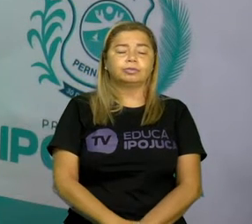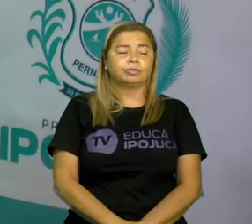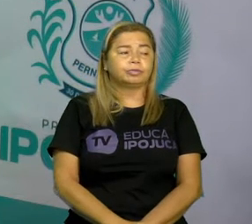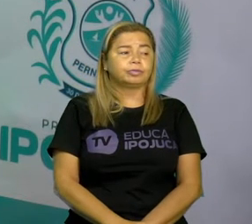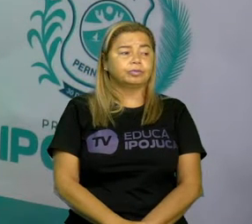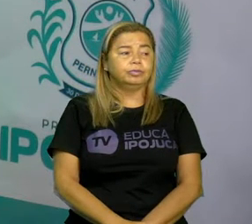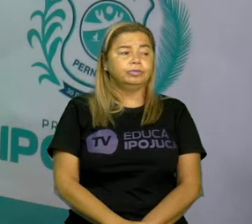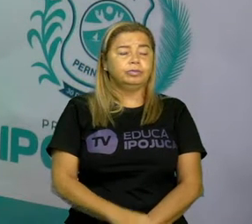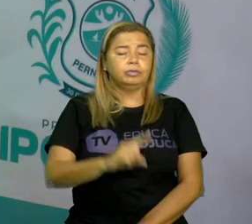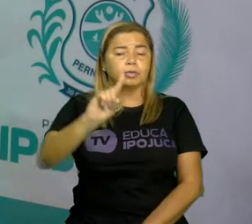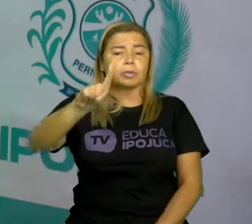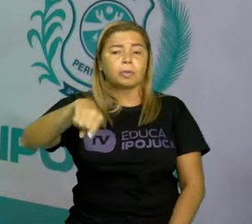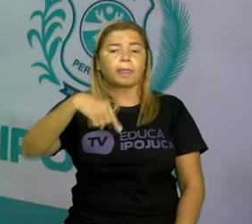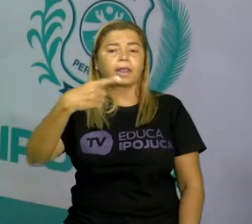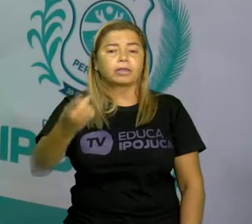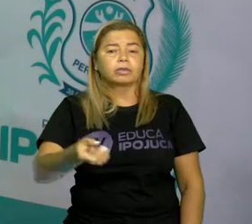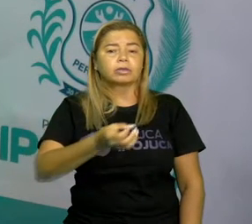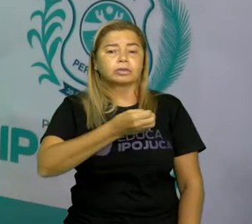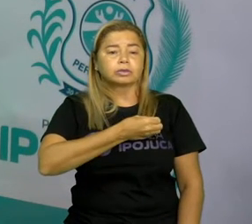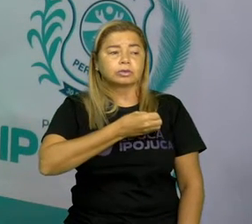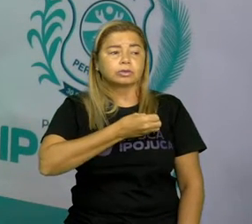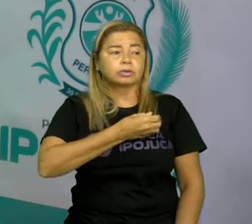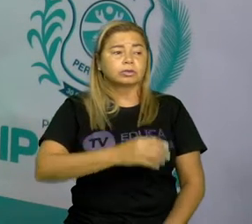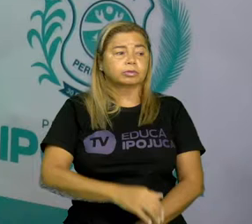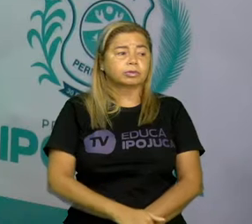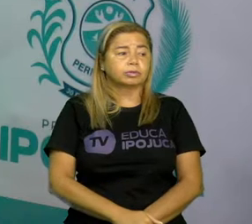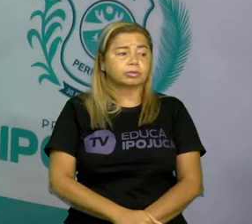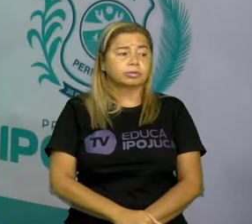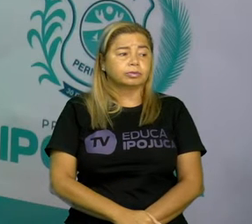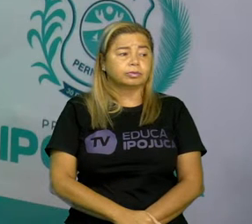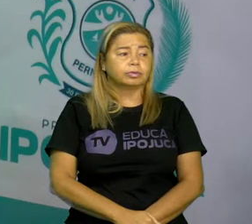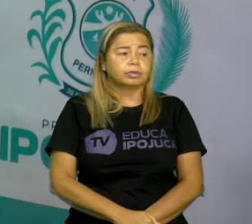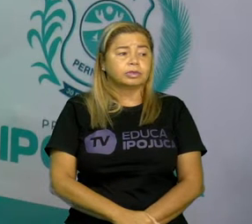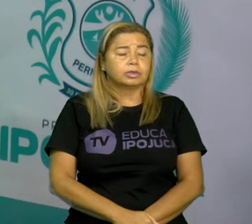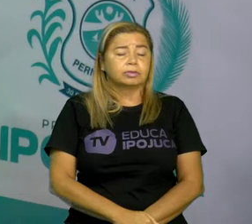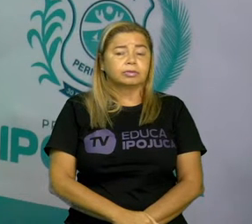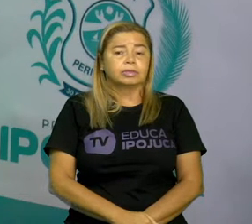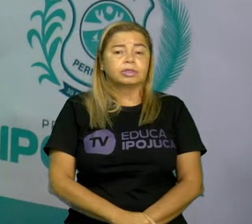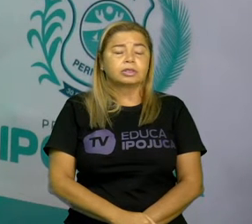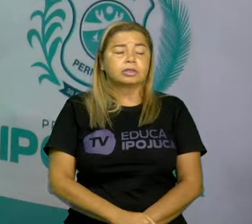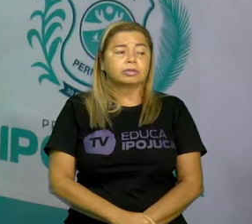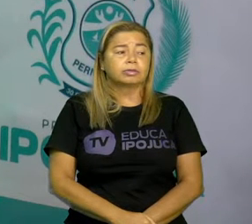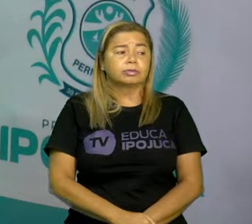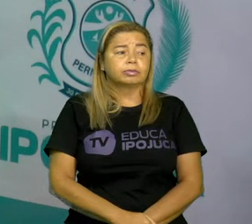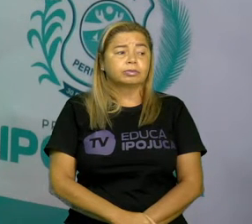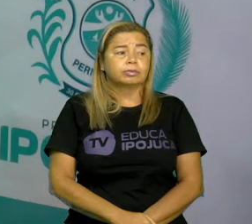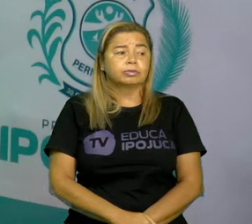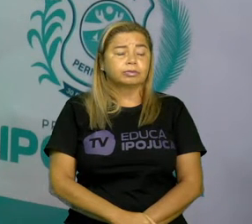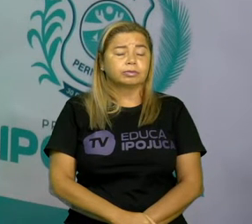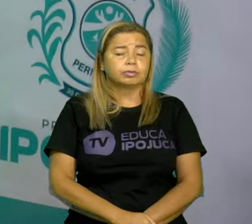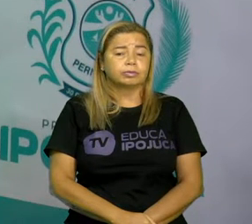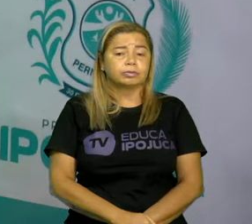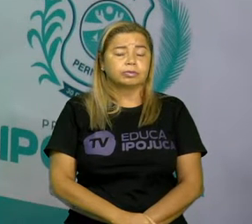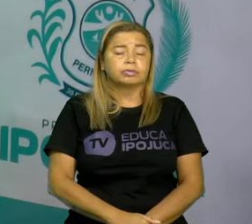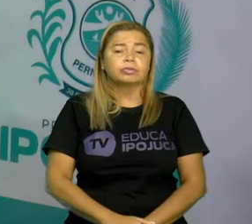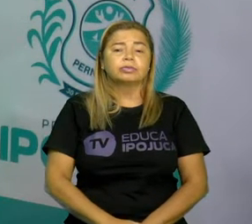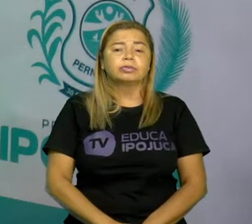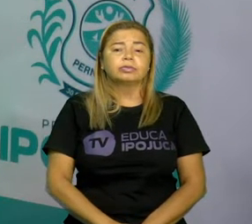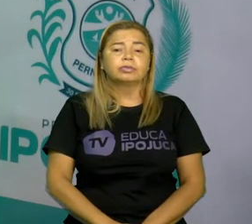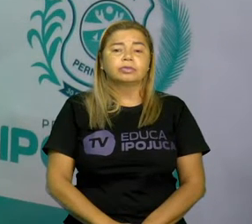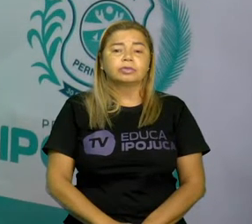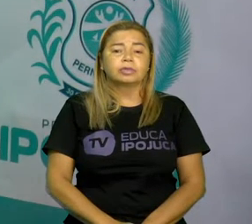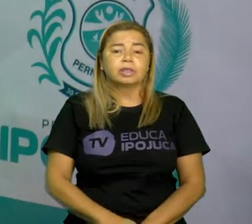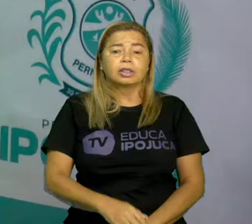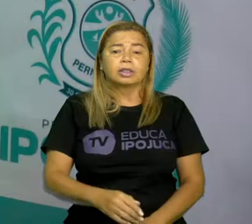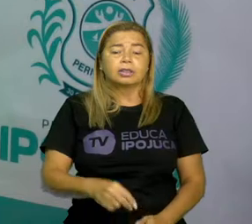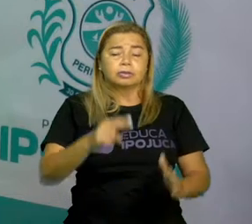aqui. Eu tenho unidade 0, dezena 4, centena 5, unidade de milhar 1.